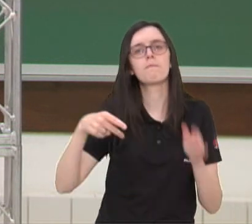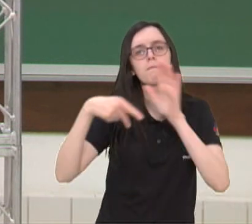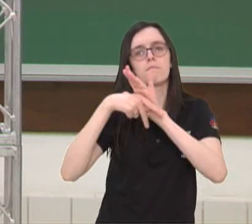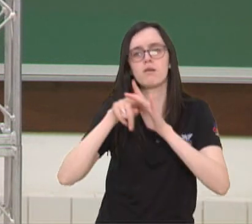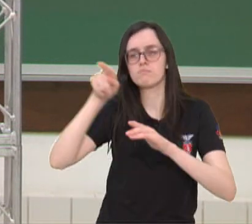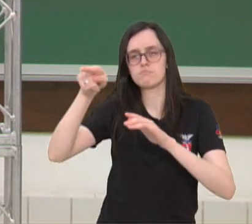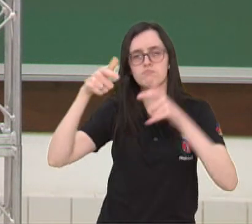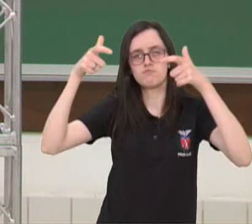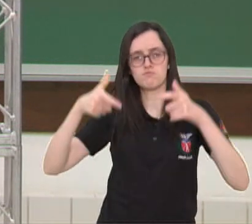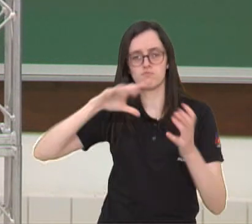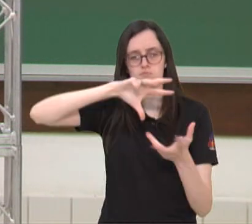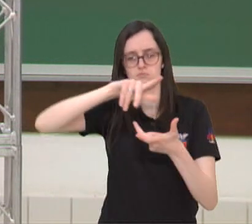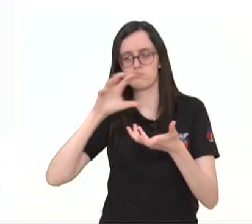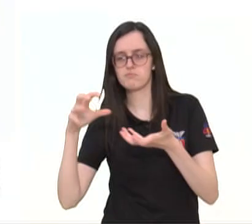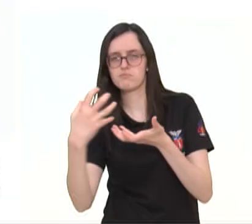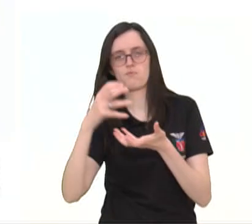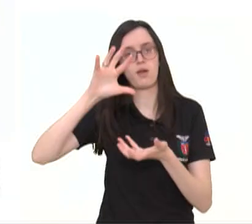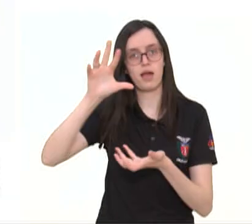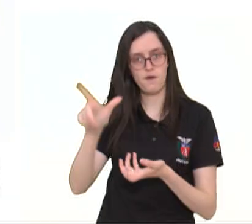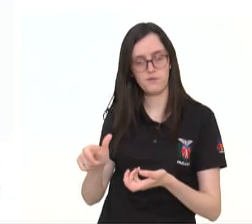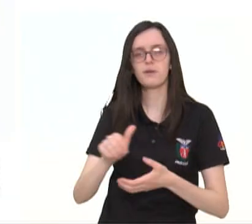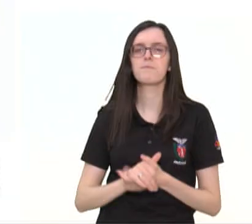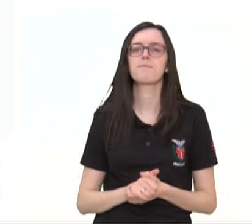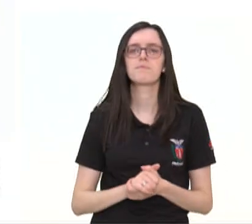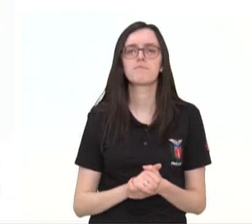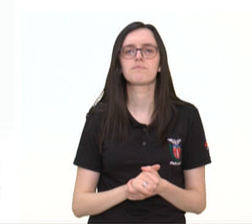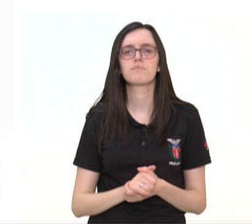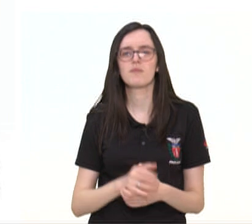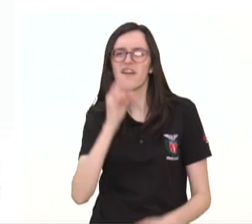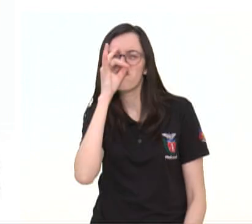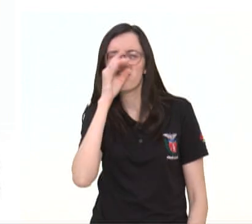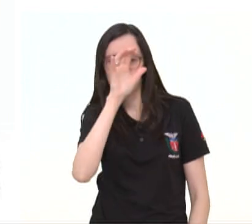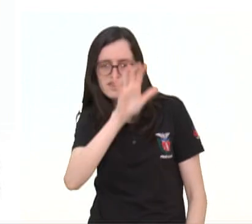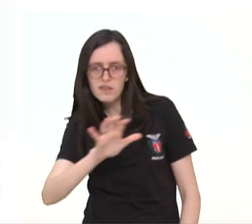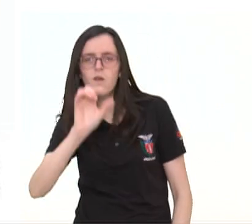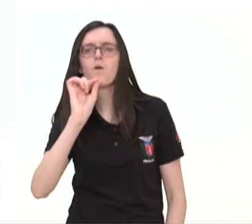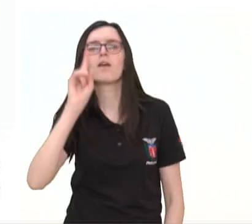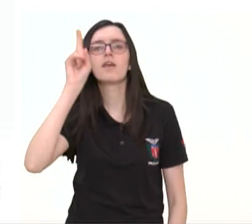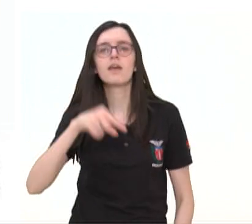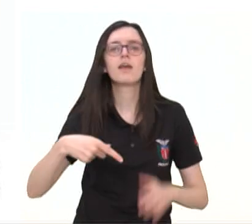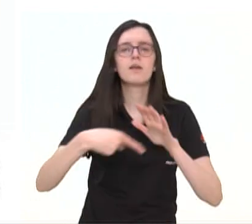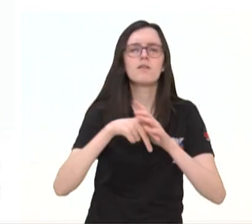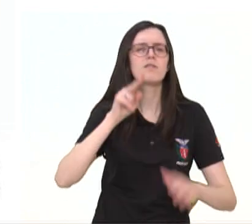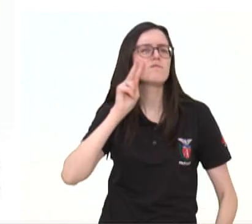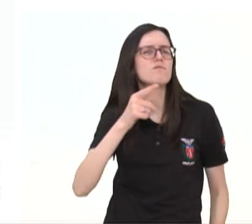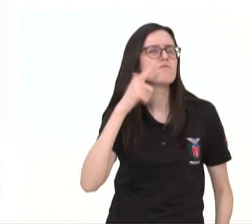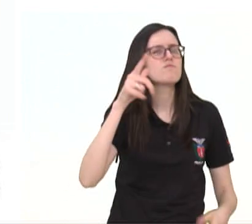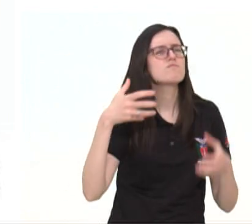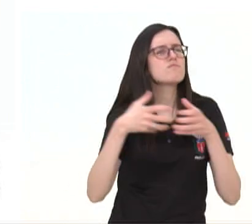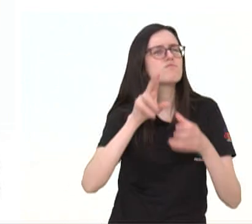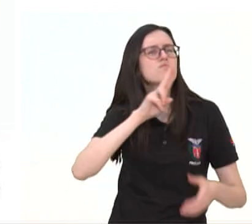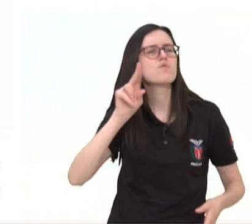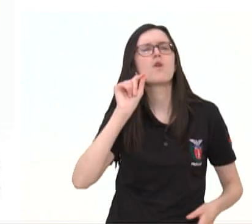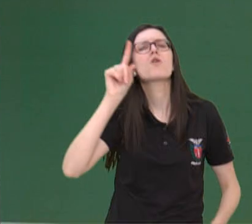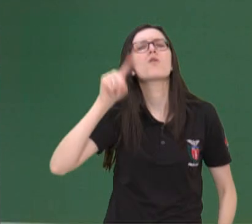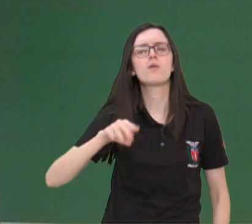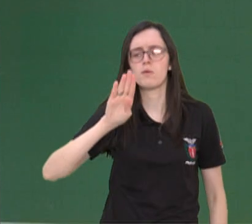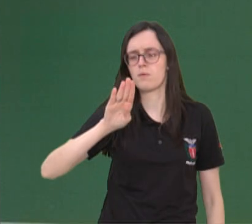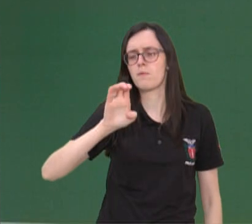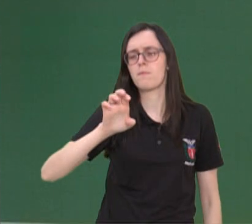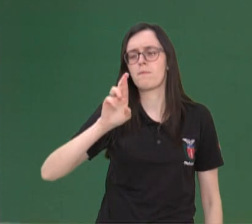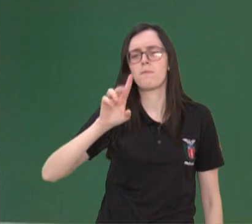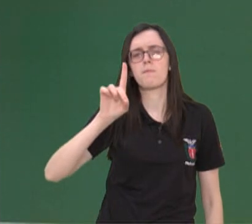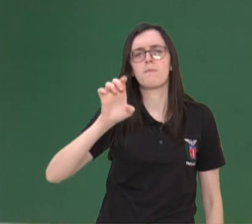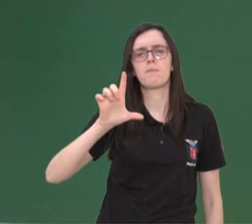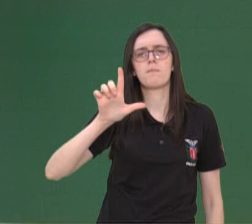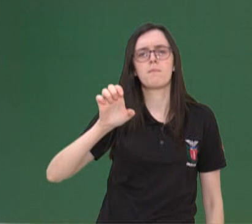daquele continente africano. Depois você vai ter em verde os povos berberes. Quem eram os berberes?